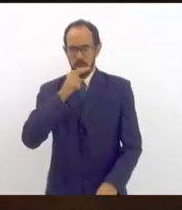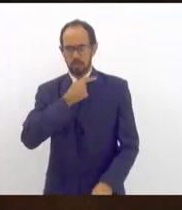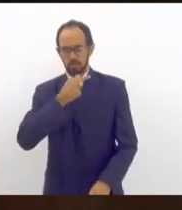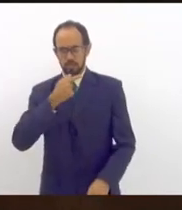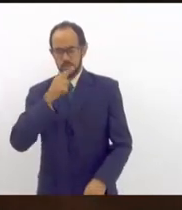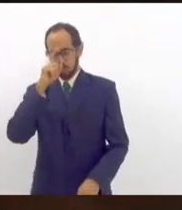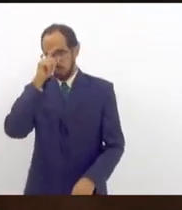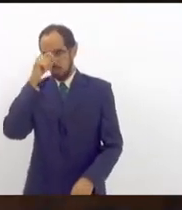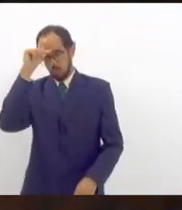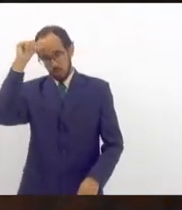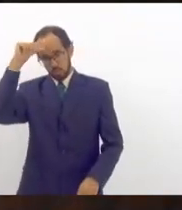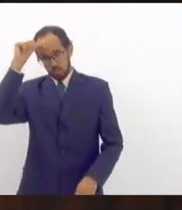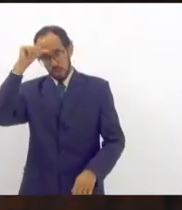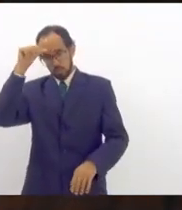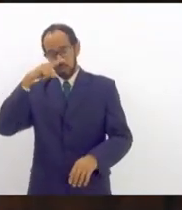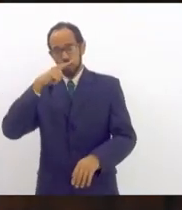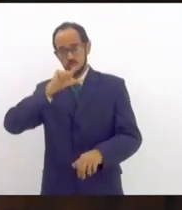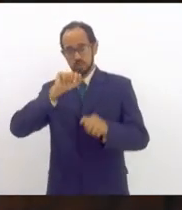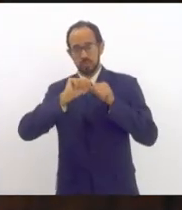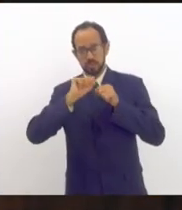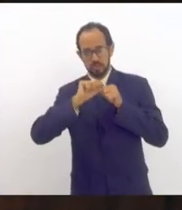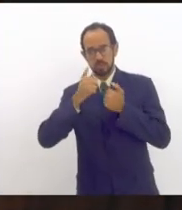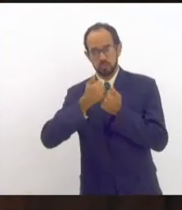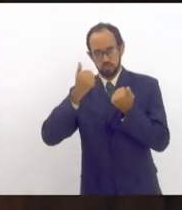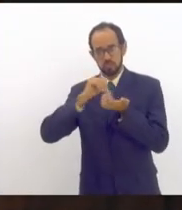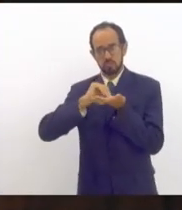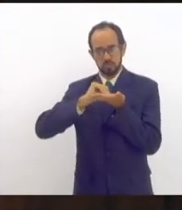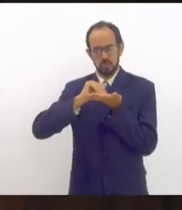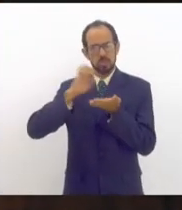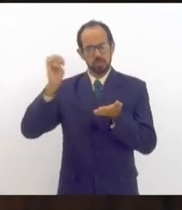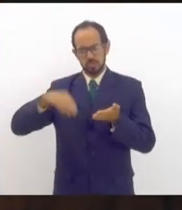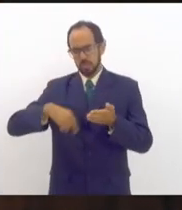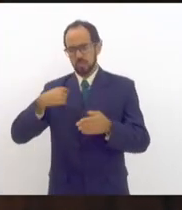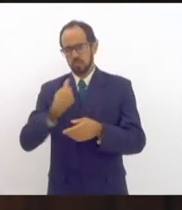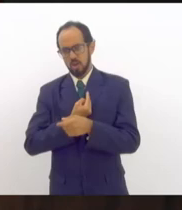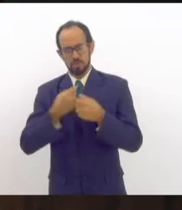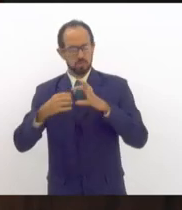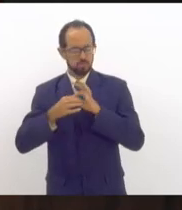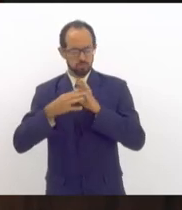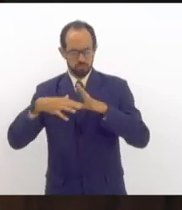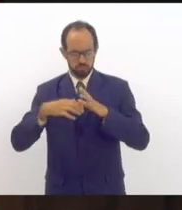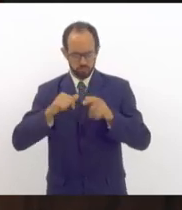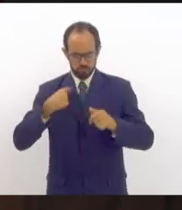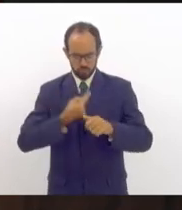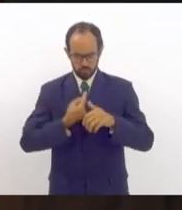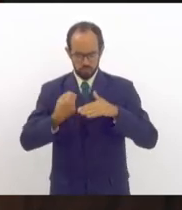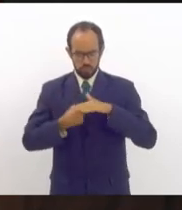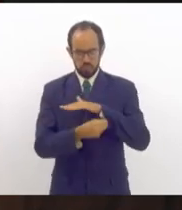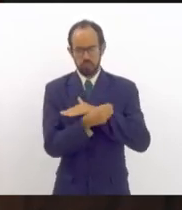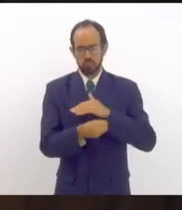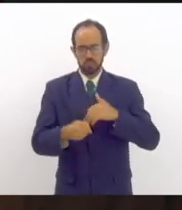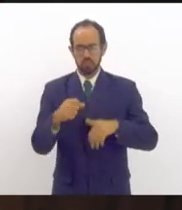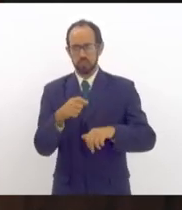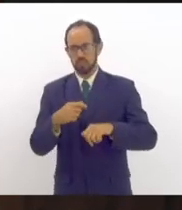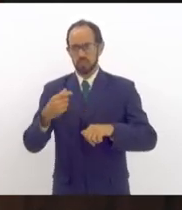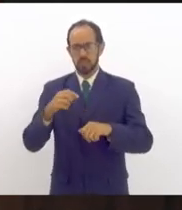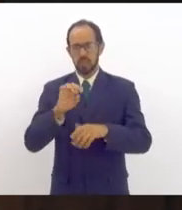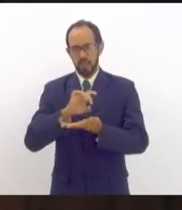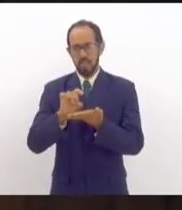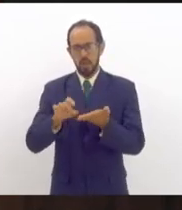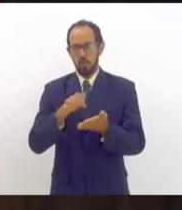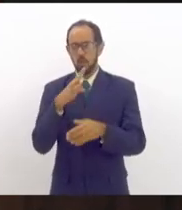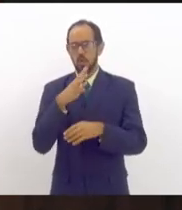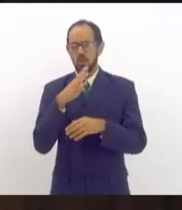do papel e venha realmente trazer criatividade com os nossos mandatos e com as expertises que cada um conhece do seu território